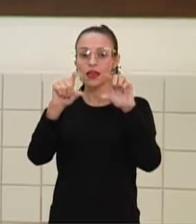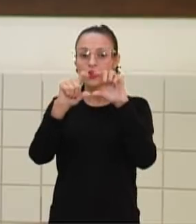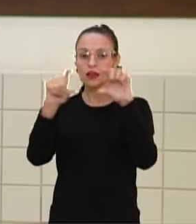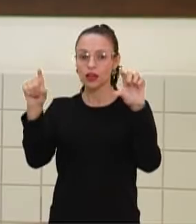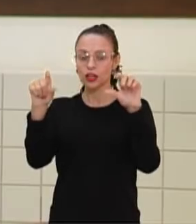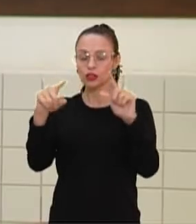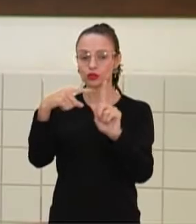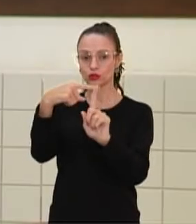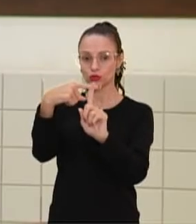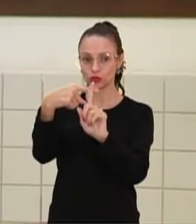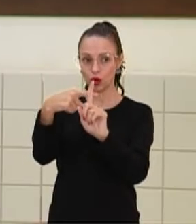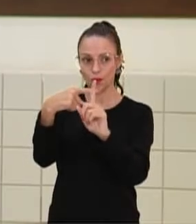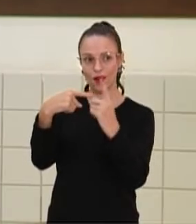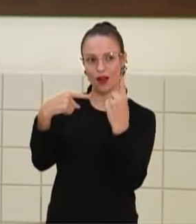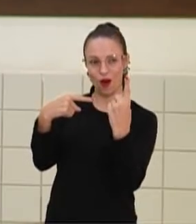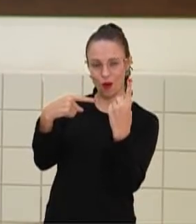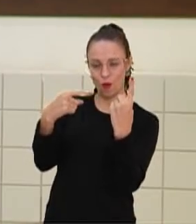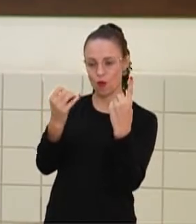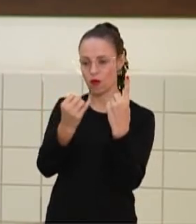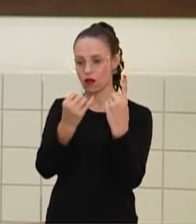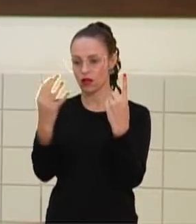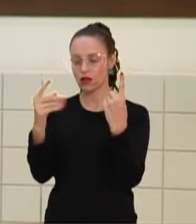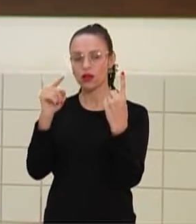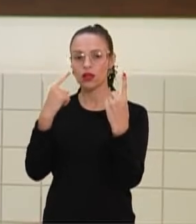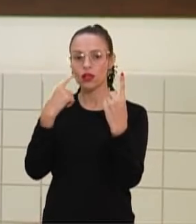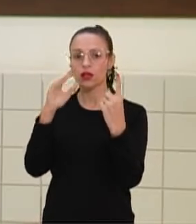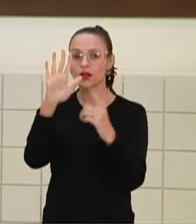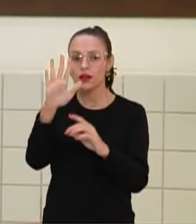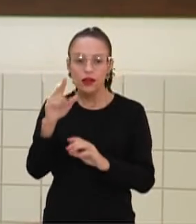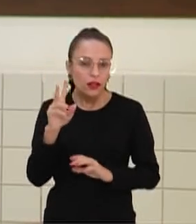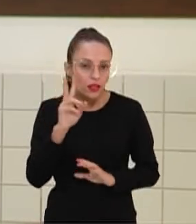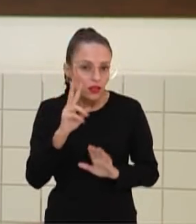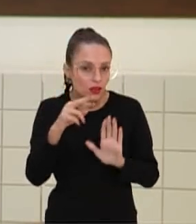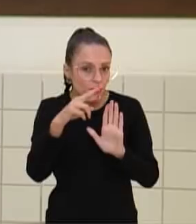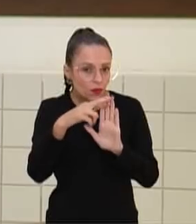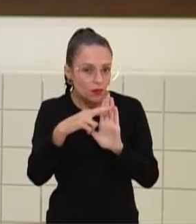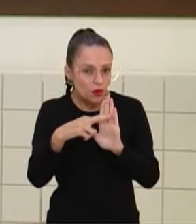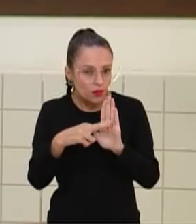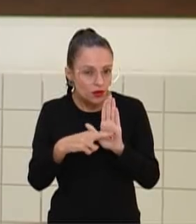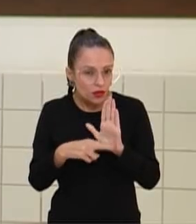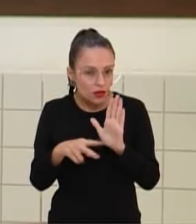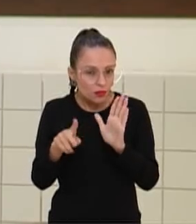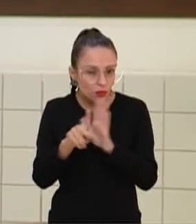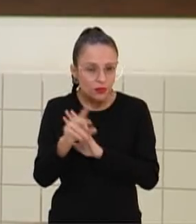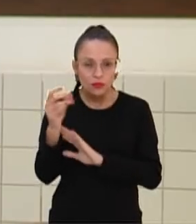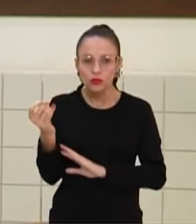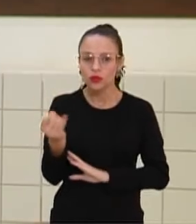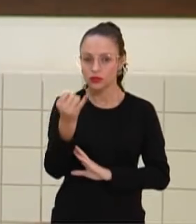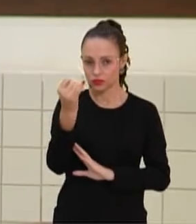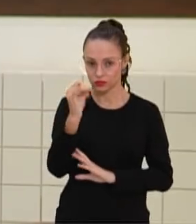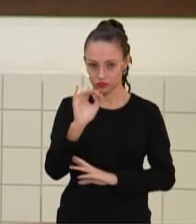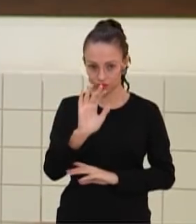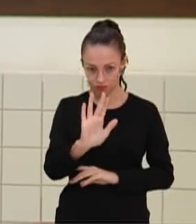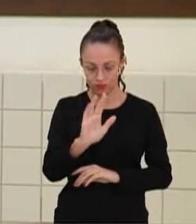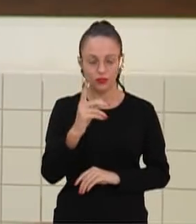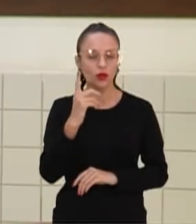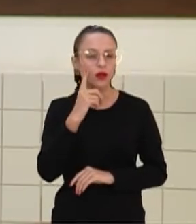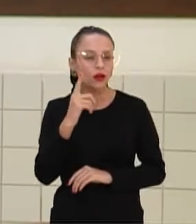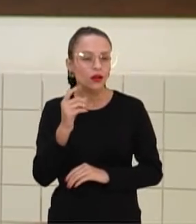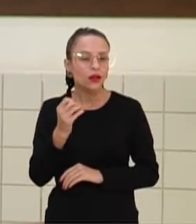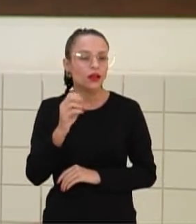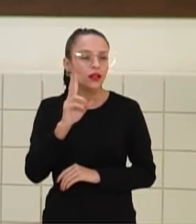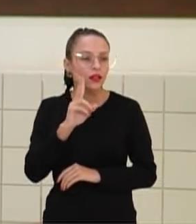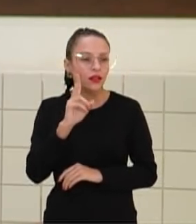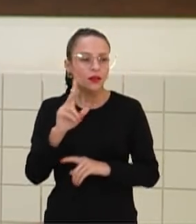essa soma que está lá no expoente, você pode lembrar de uma propriedade de potência, bem importante, hein? Lembra quando eu